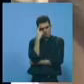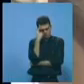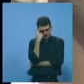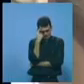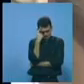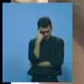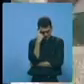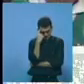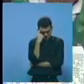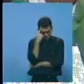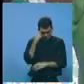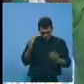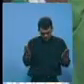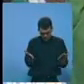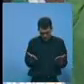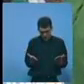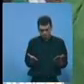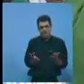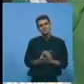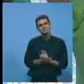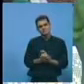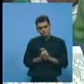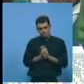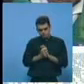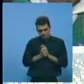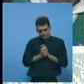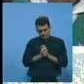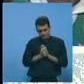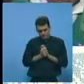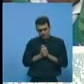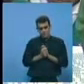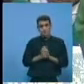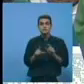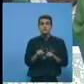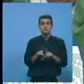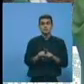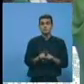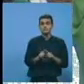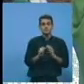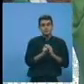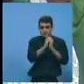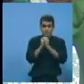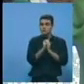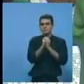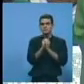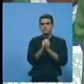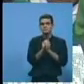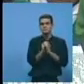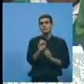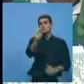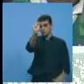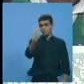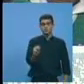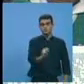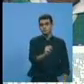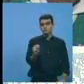que nessa tarde, que no início dessa noite, na adoração de hoje à noite, fosse a